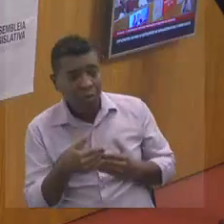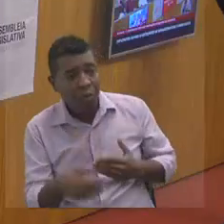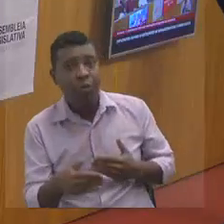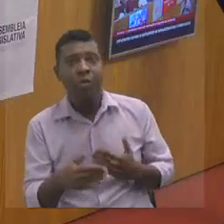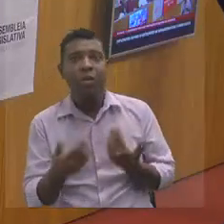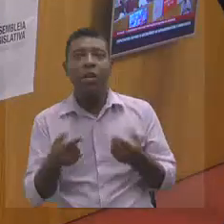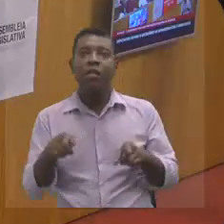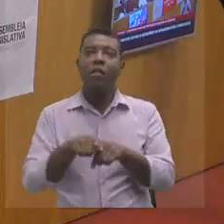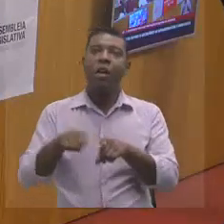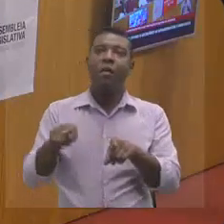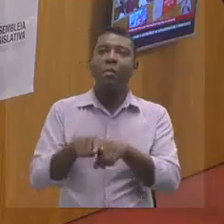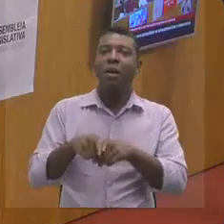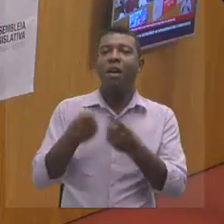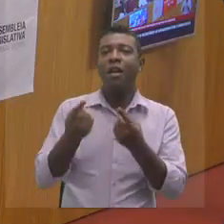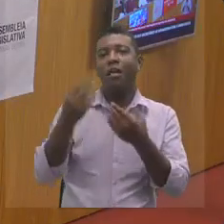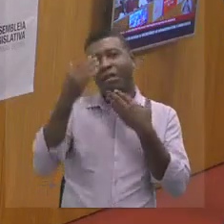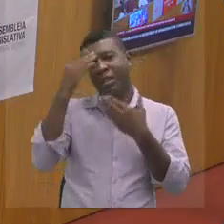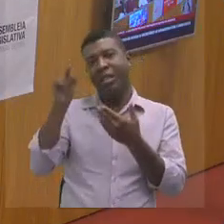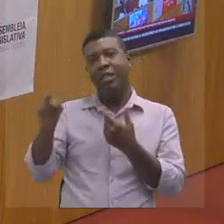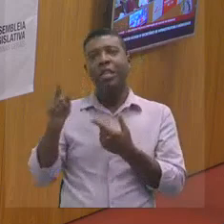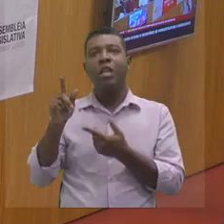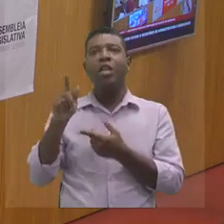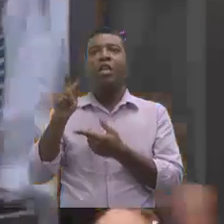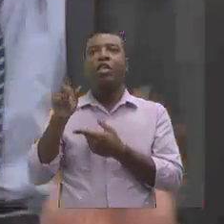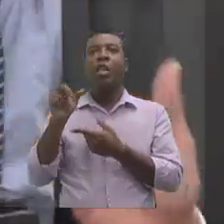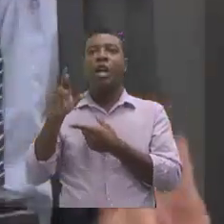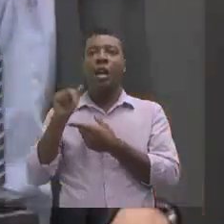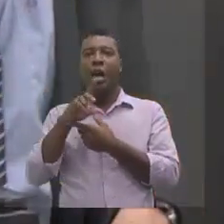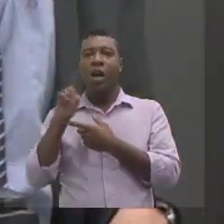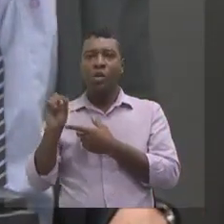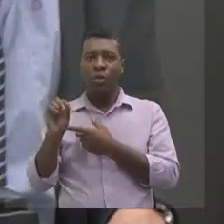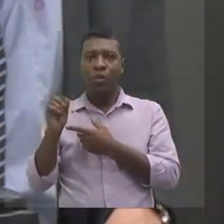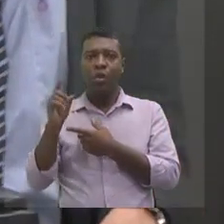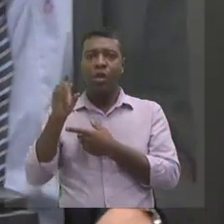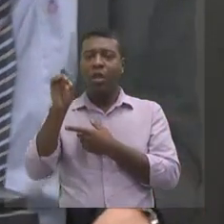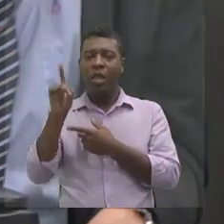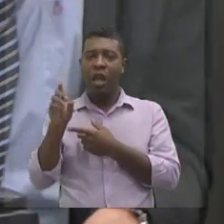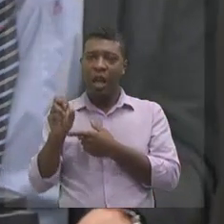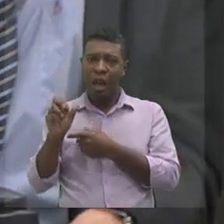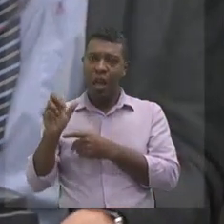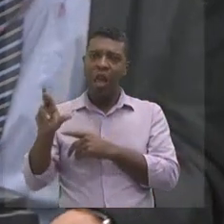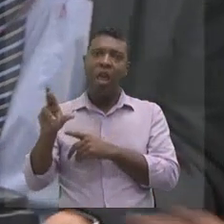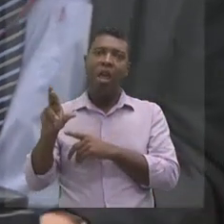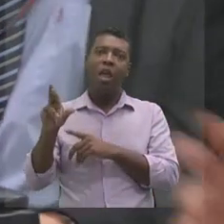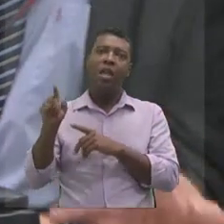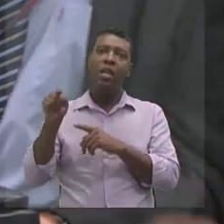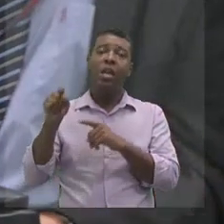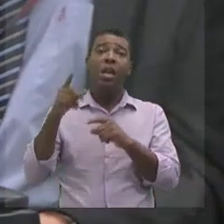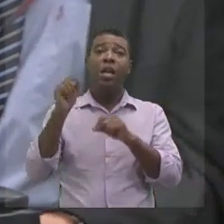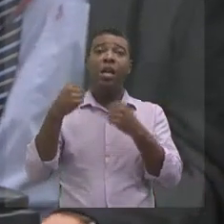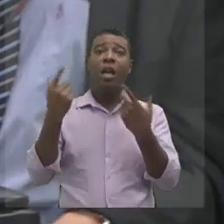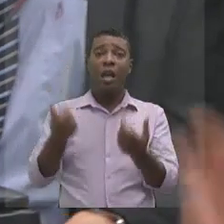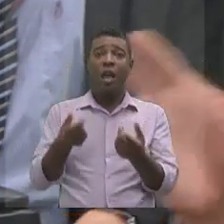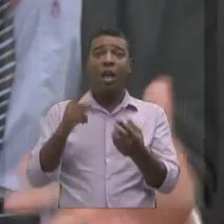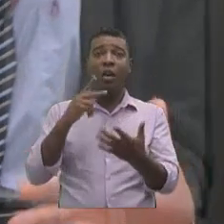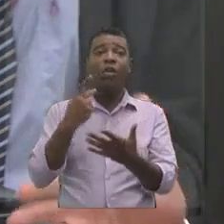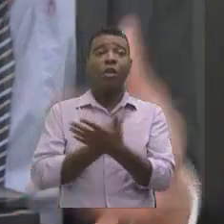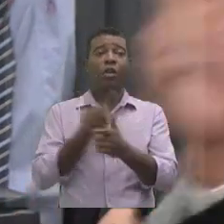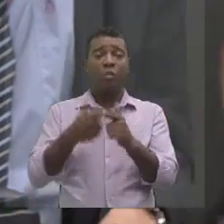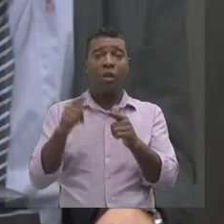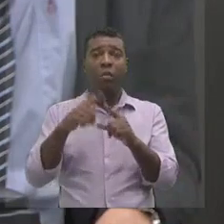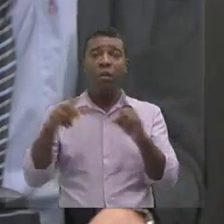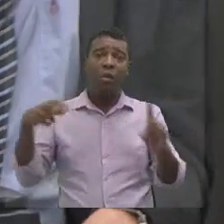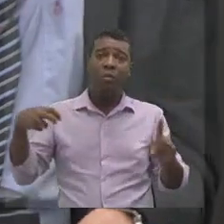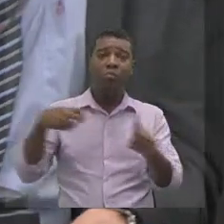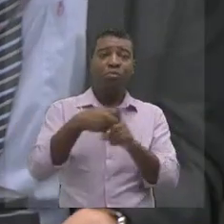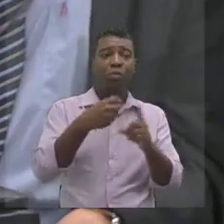diretor Geraldo Dr Rodrigo também que normalmente no final de semana é onde que acontece algum problema nas estradas eu mando mensagem para